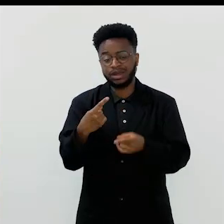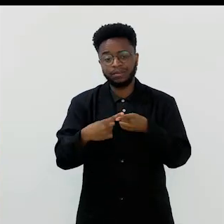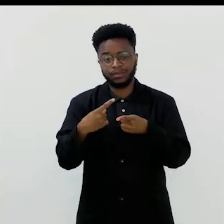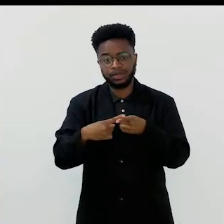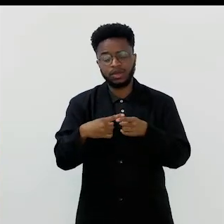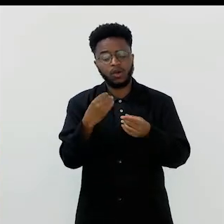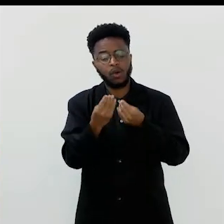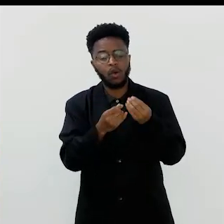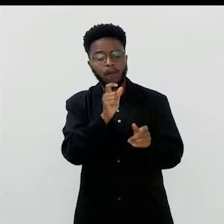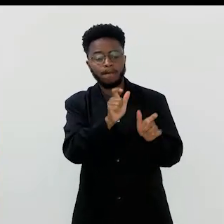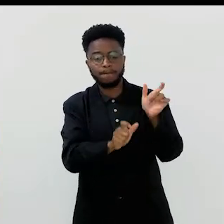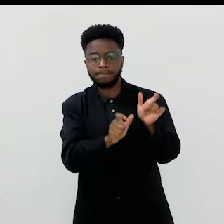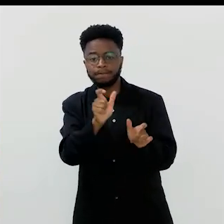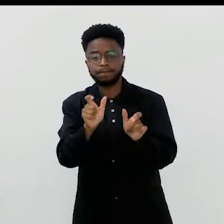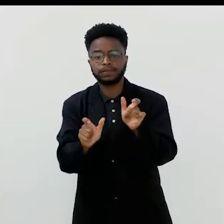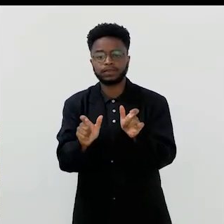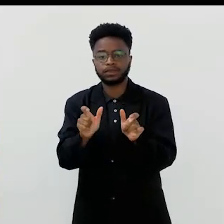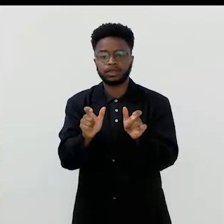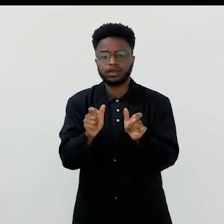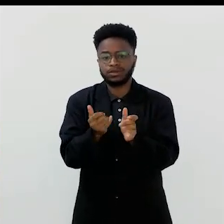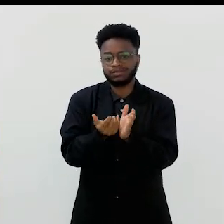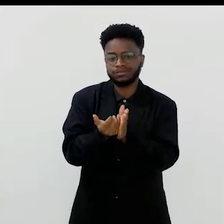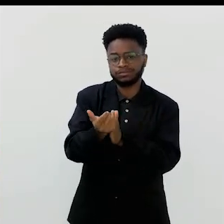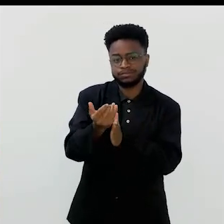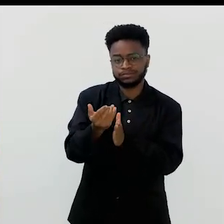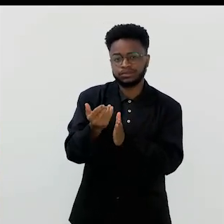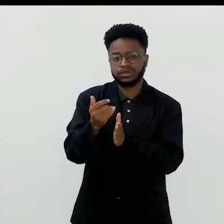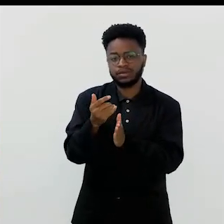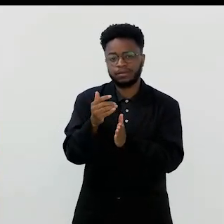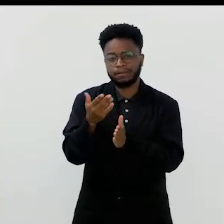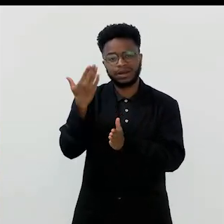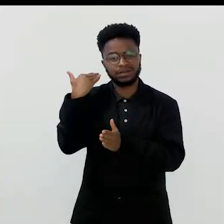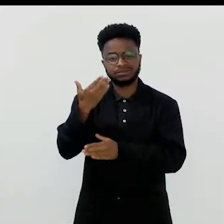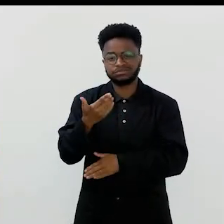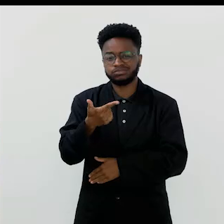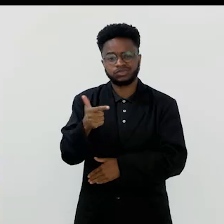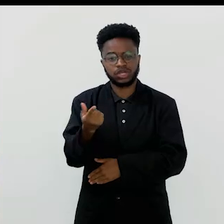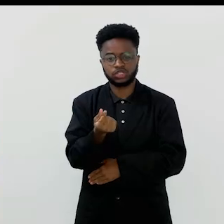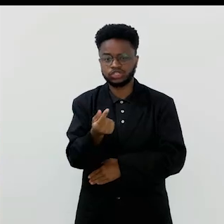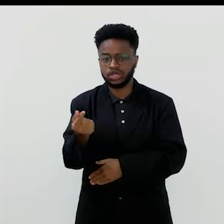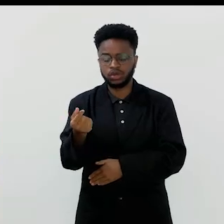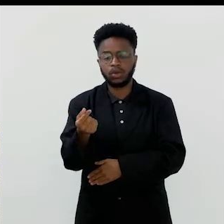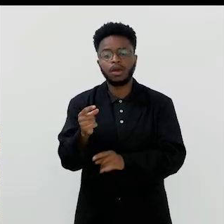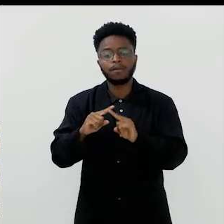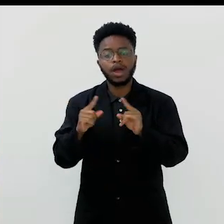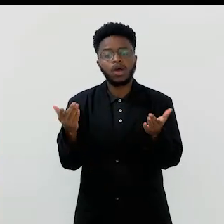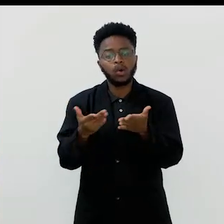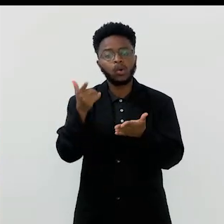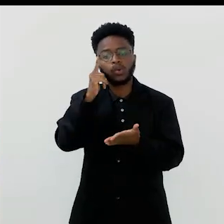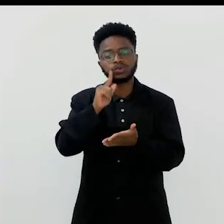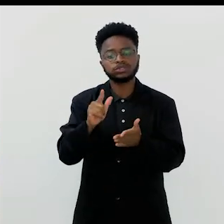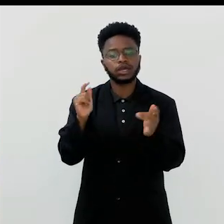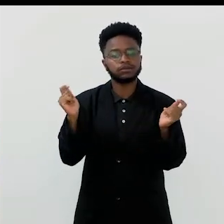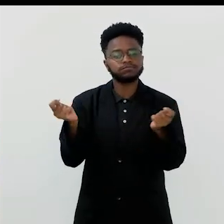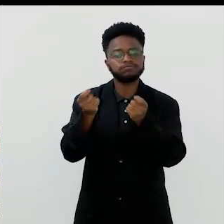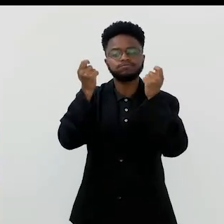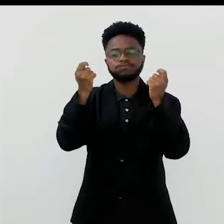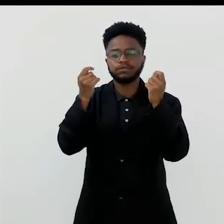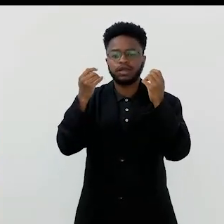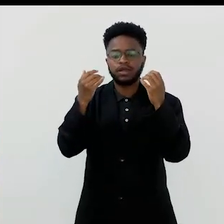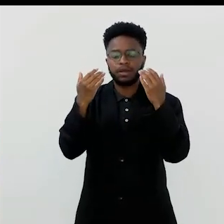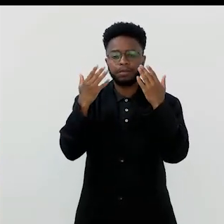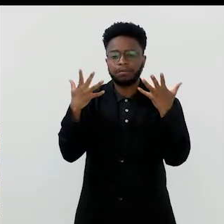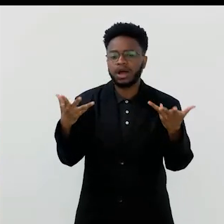né? De como que esses caras, no início, quase sem recurso nenhum, né, conseguem hoje fazer um espetáculo